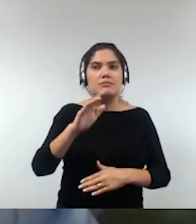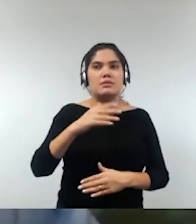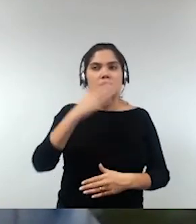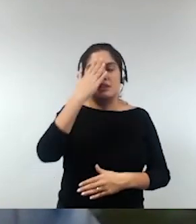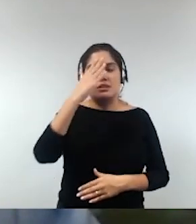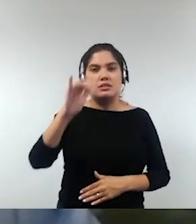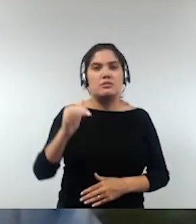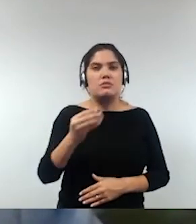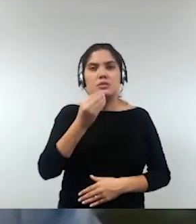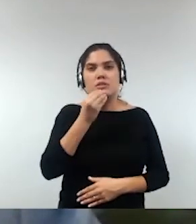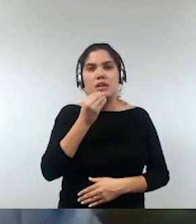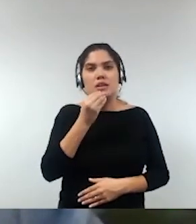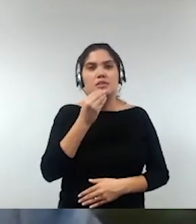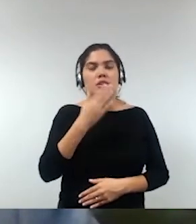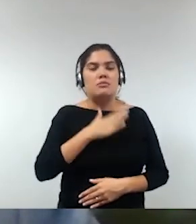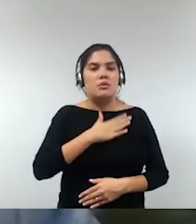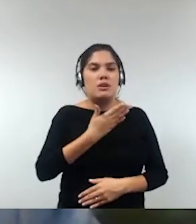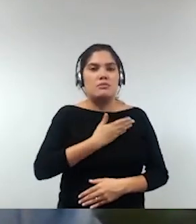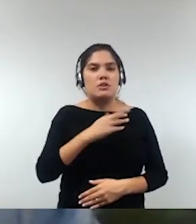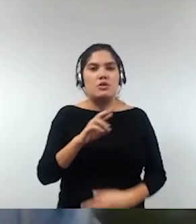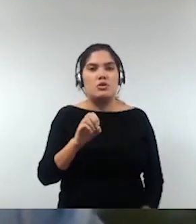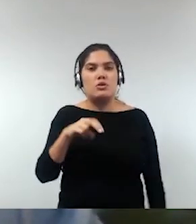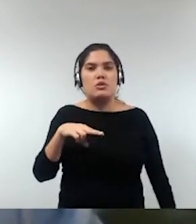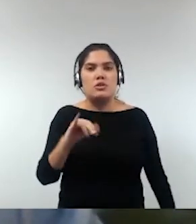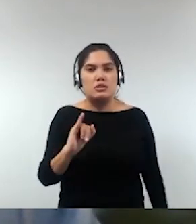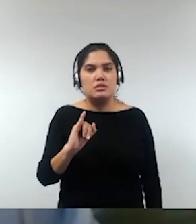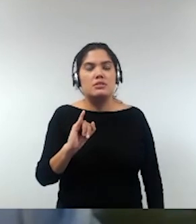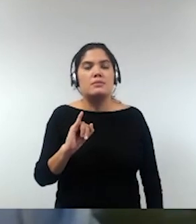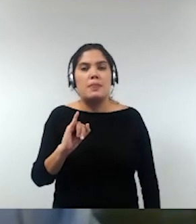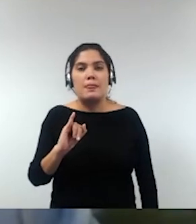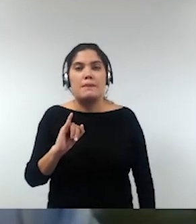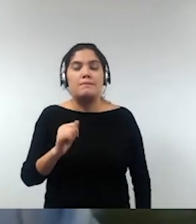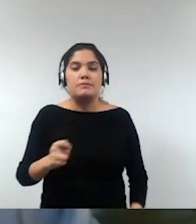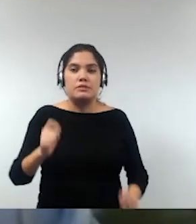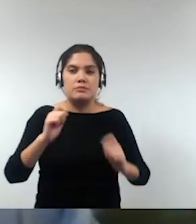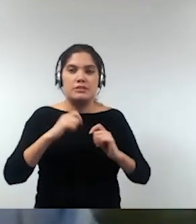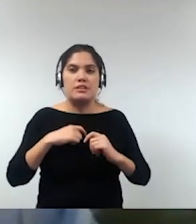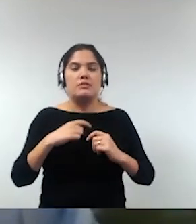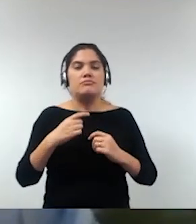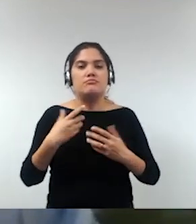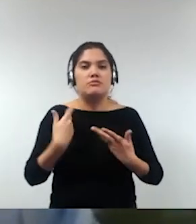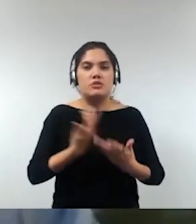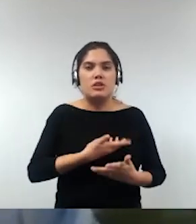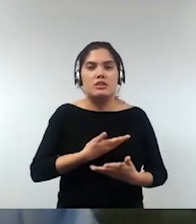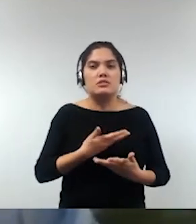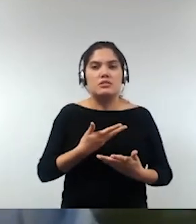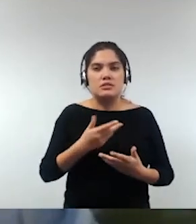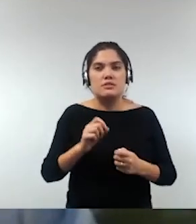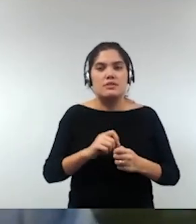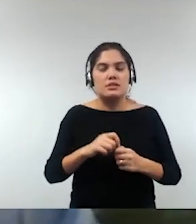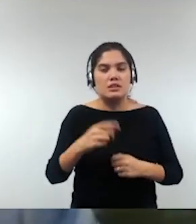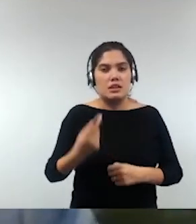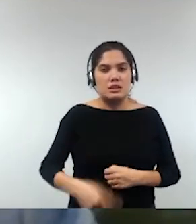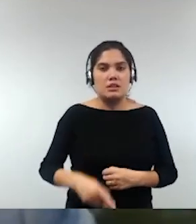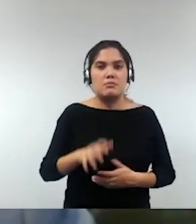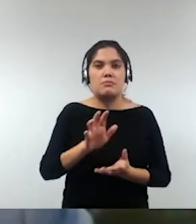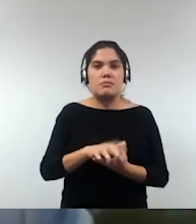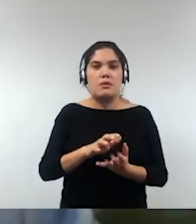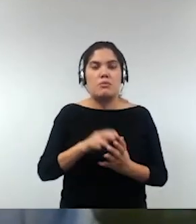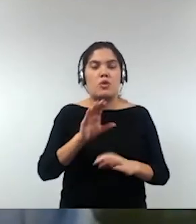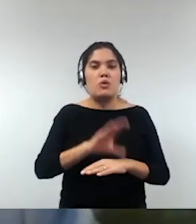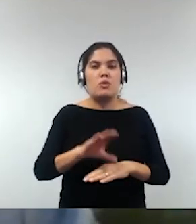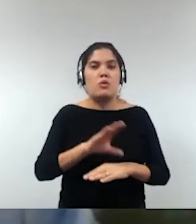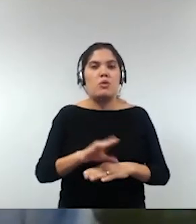oportunidade, agradeço inclusive ao meu amigo Rony, que deu o privilégio da gente fazer aqui em Pernambuco o curso EAD